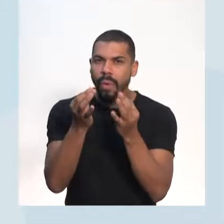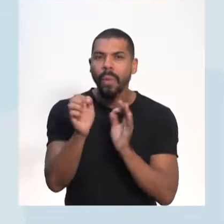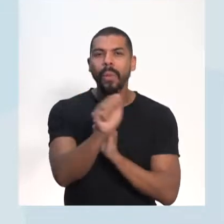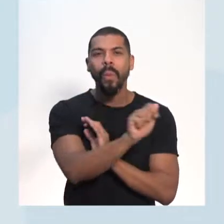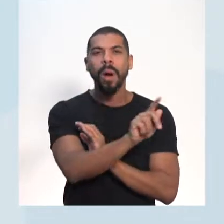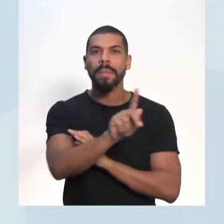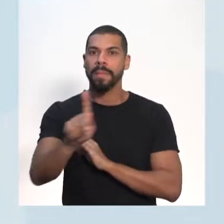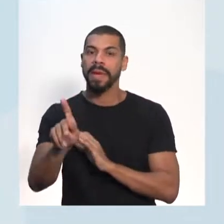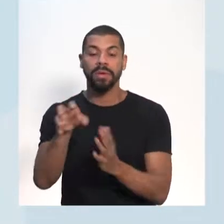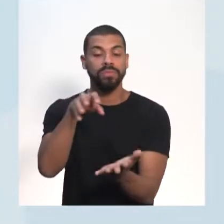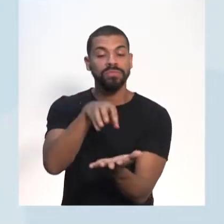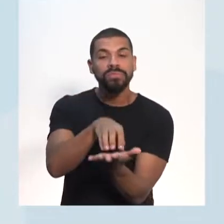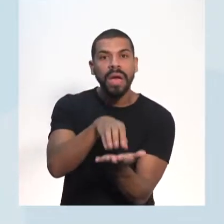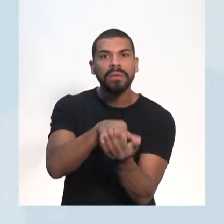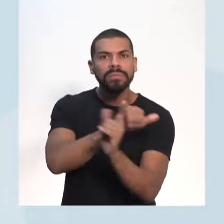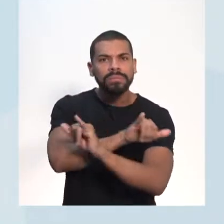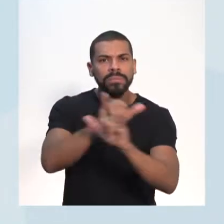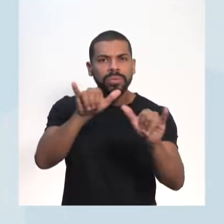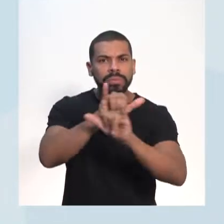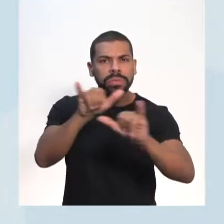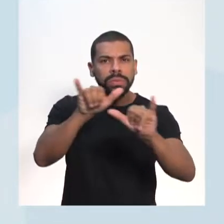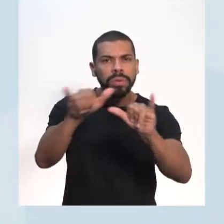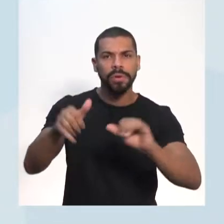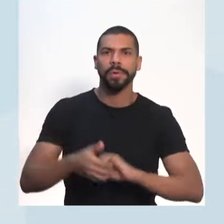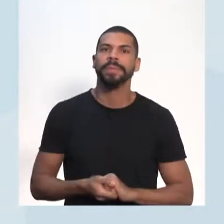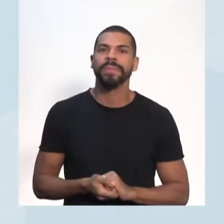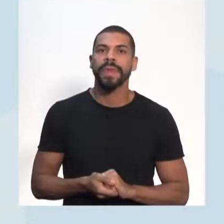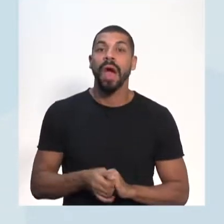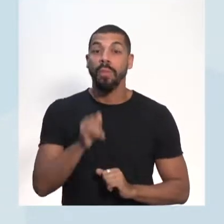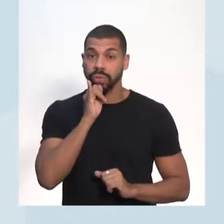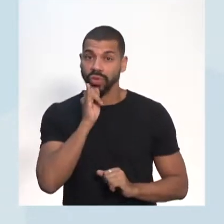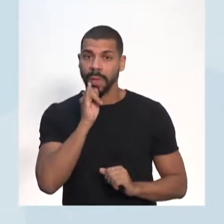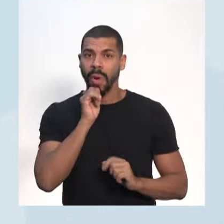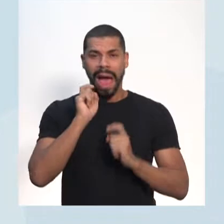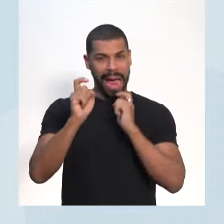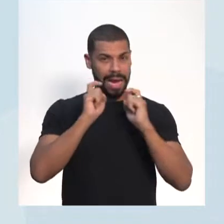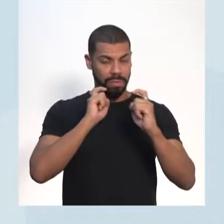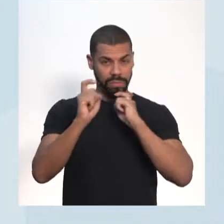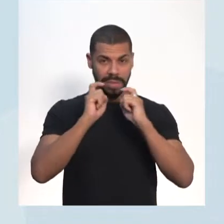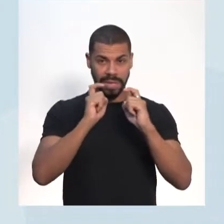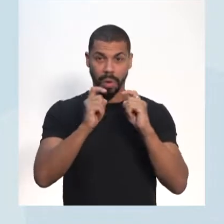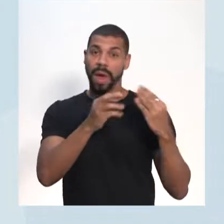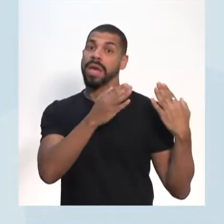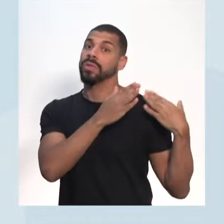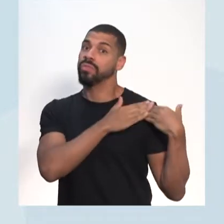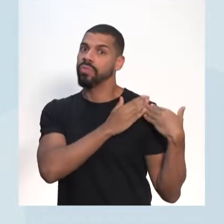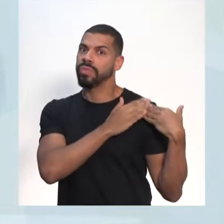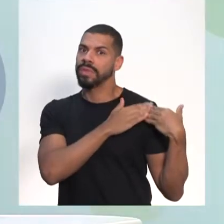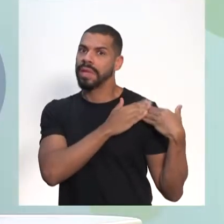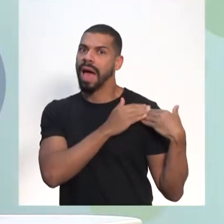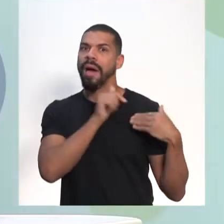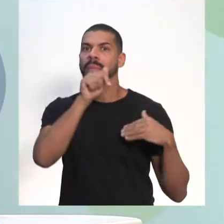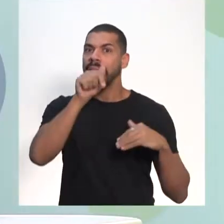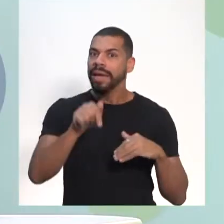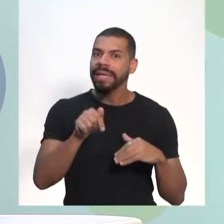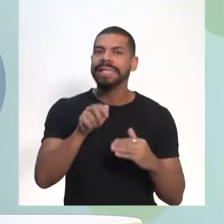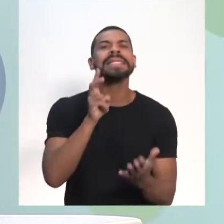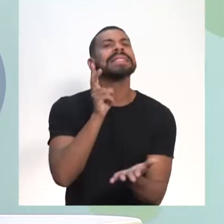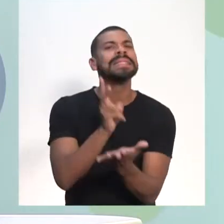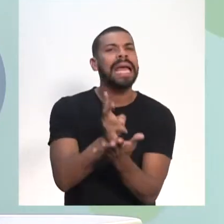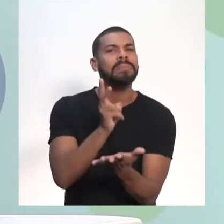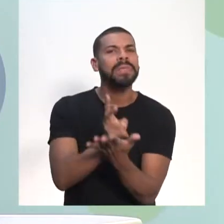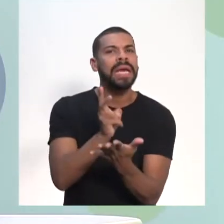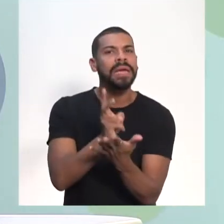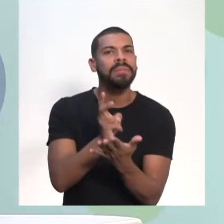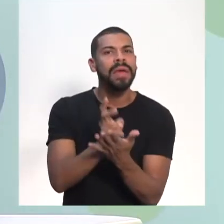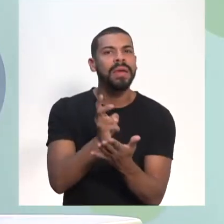do Centro de Mídia. As ATPCs organizadas e que estão sob responsabilidade da EFAP, elas ocorrerão sempre no canal